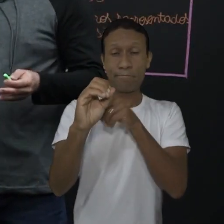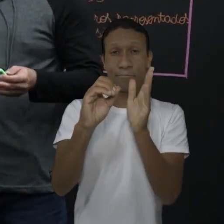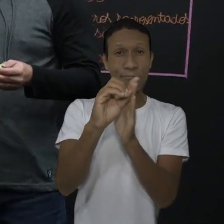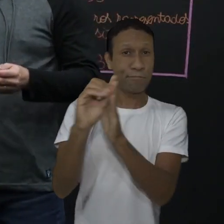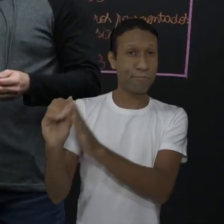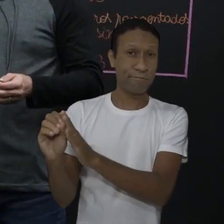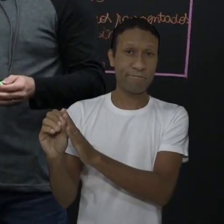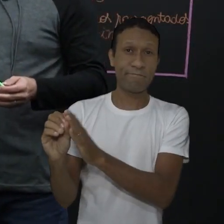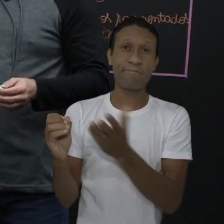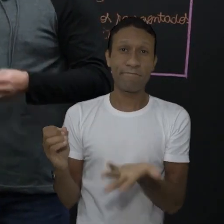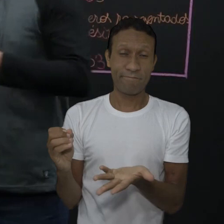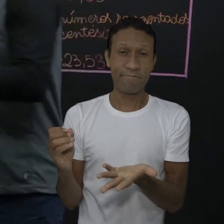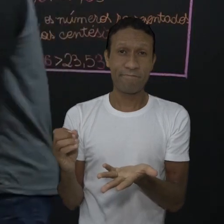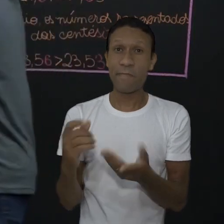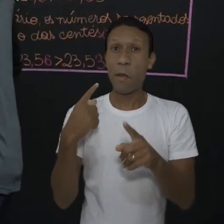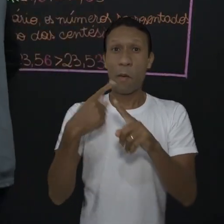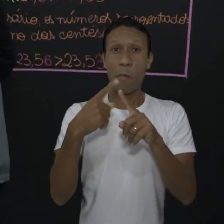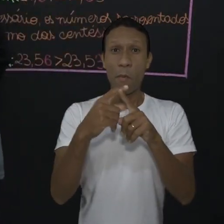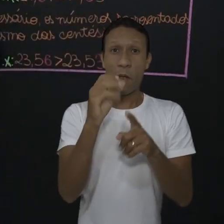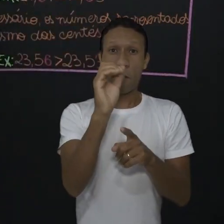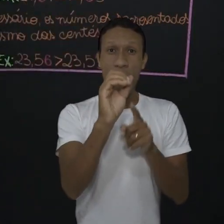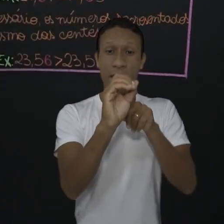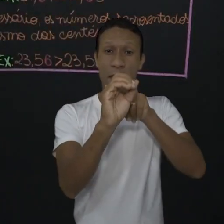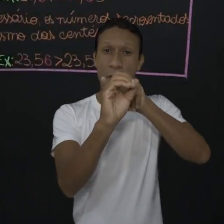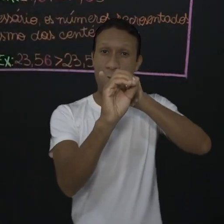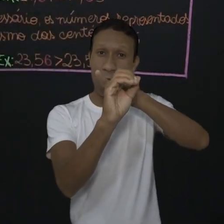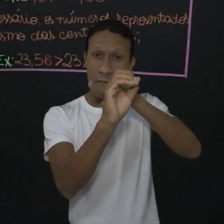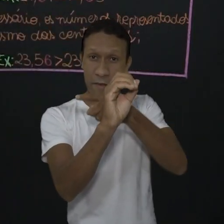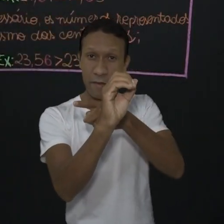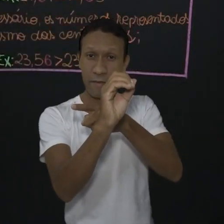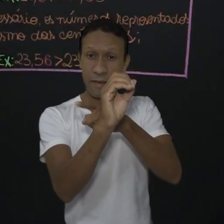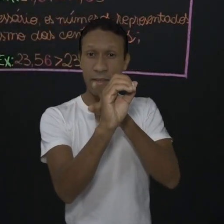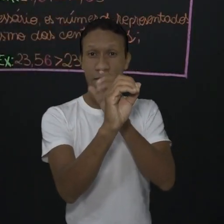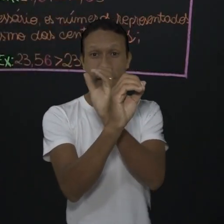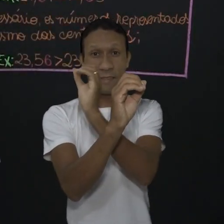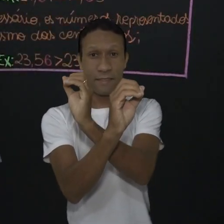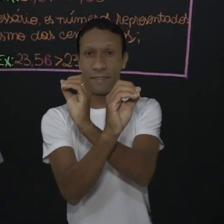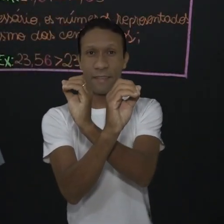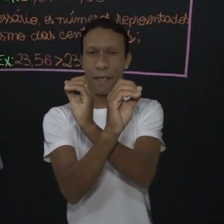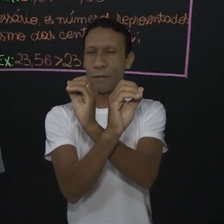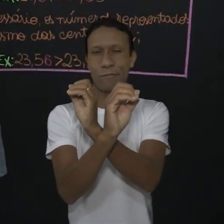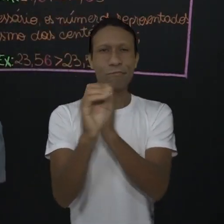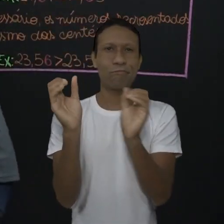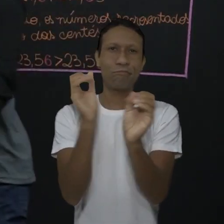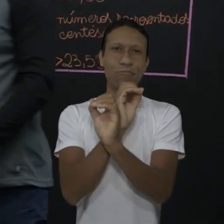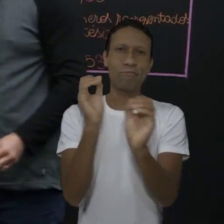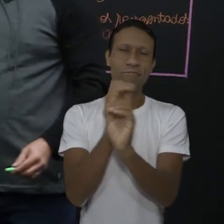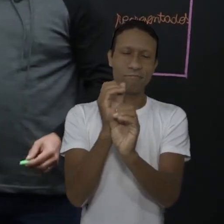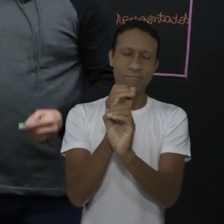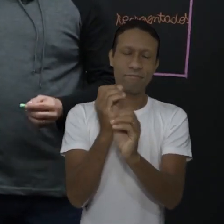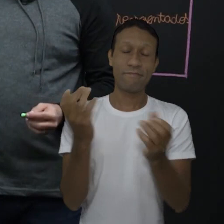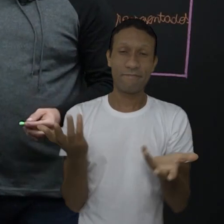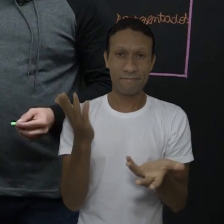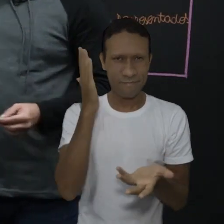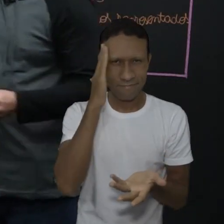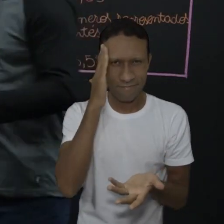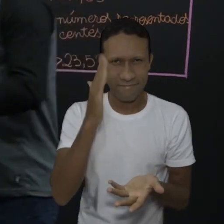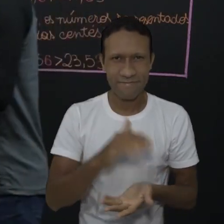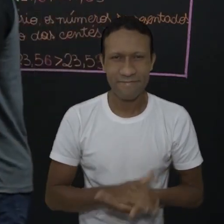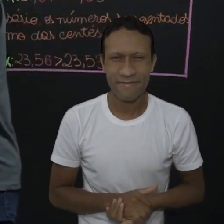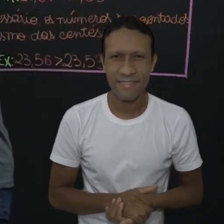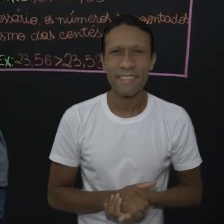diferença nenhuma nesse número. E repare então que todos eles são iguais a 5. Tá